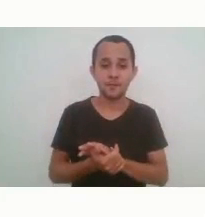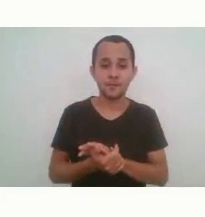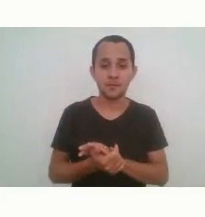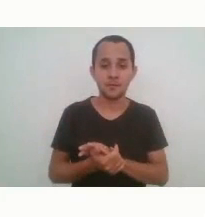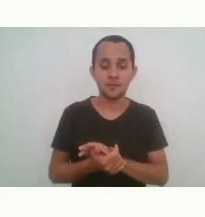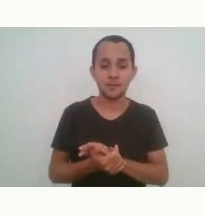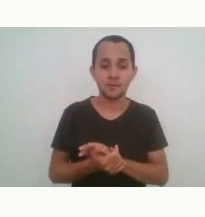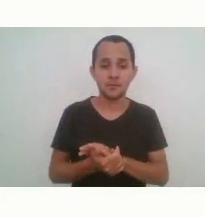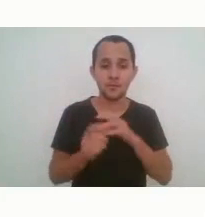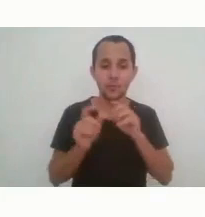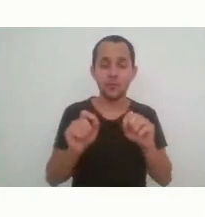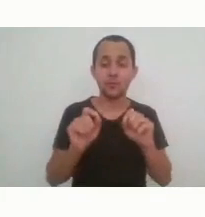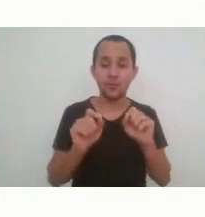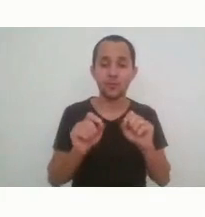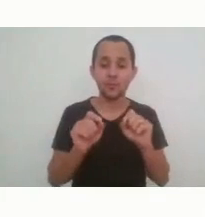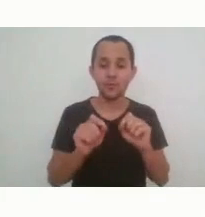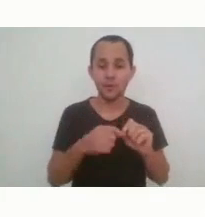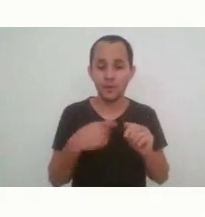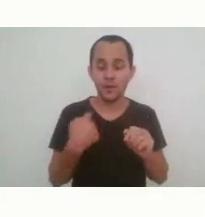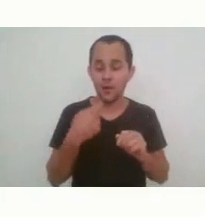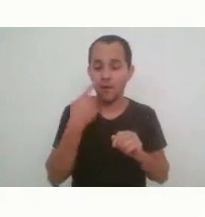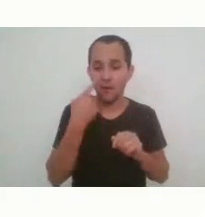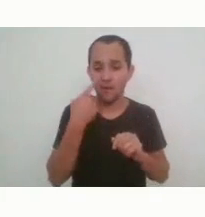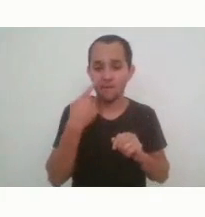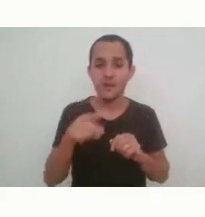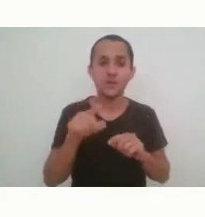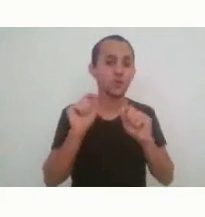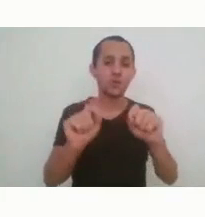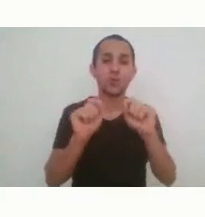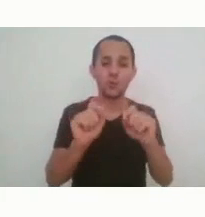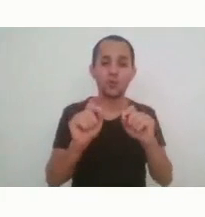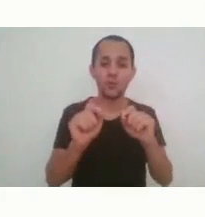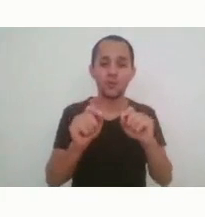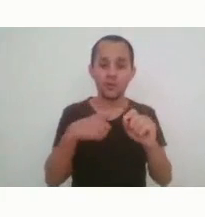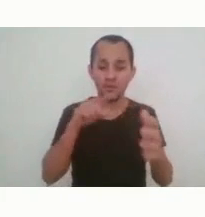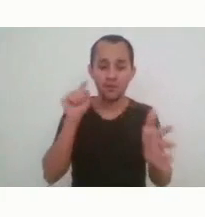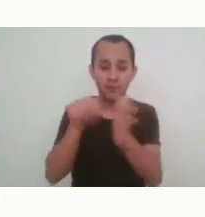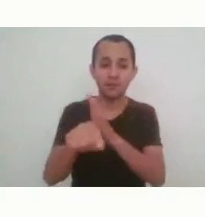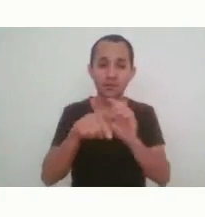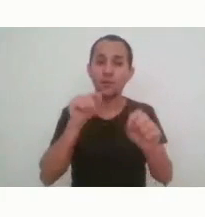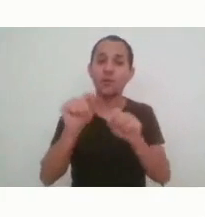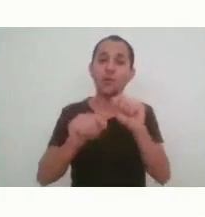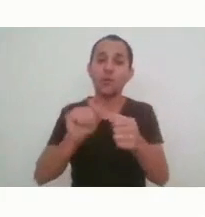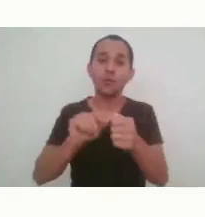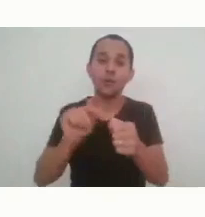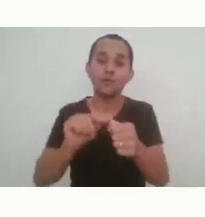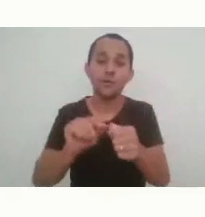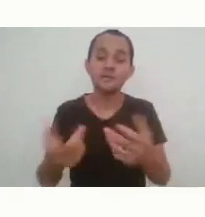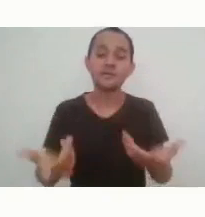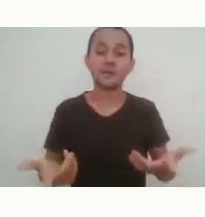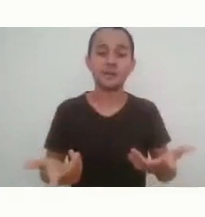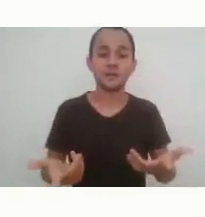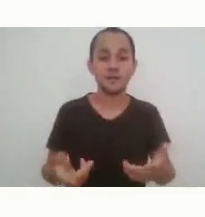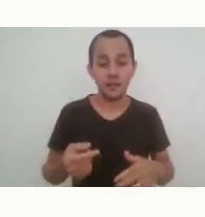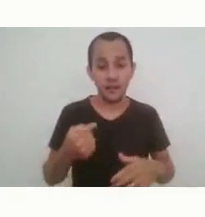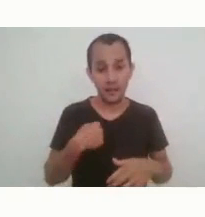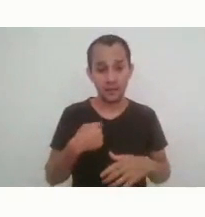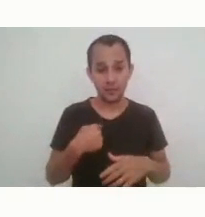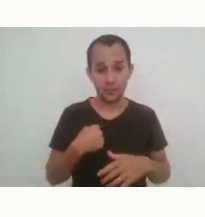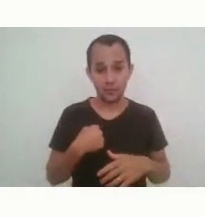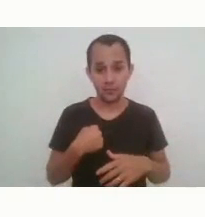a questão que eu vejo é o seguinte, como ele pergunta o que fazer, olha, eu